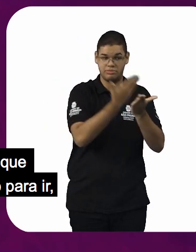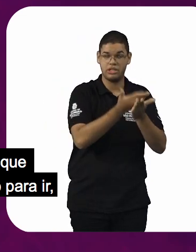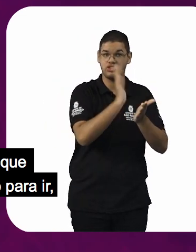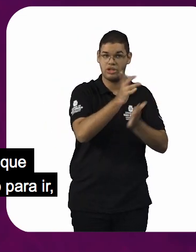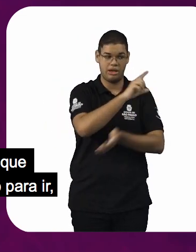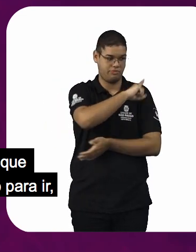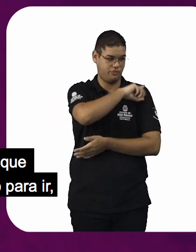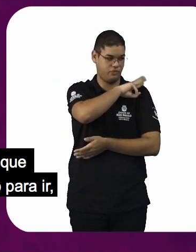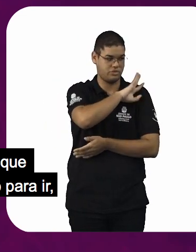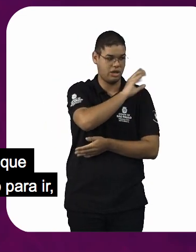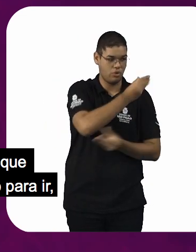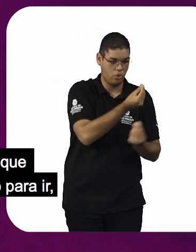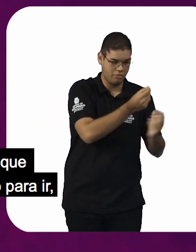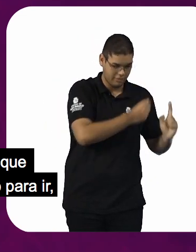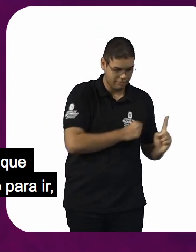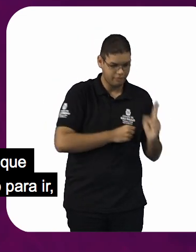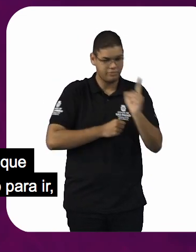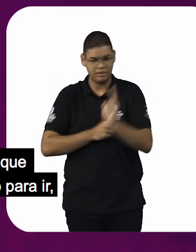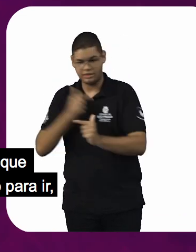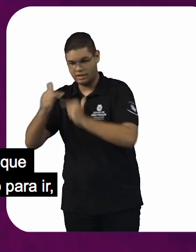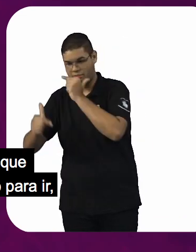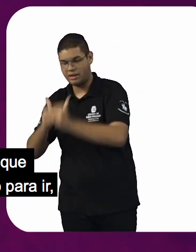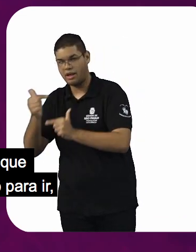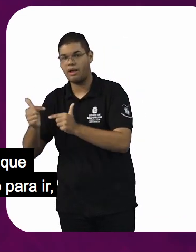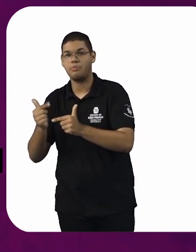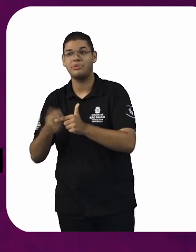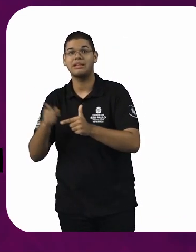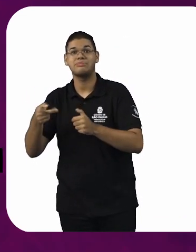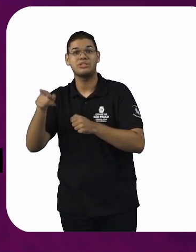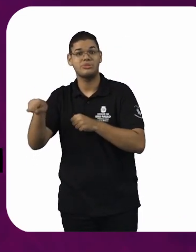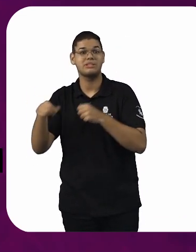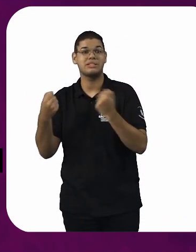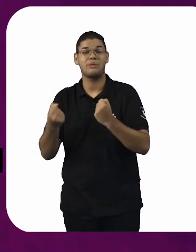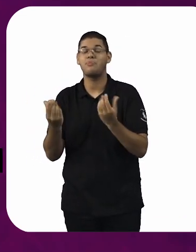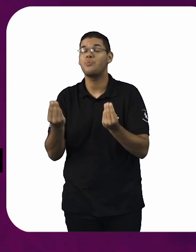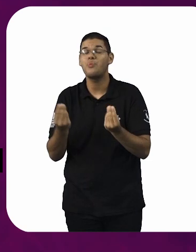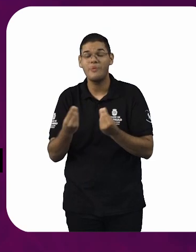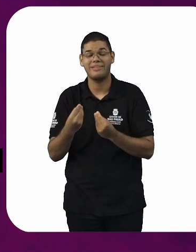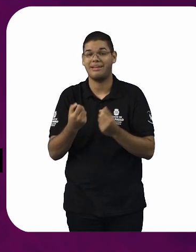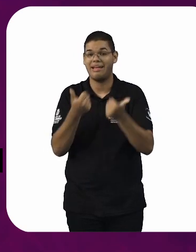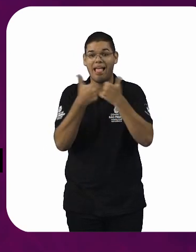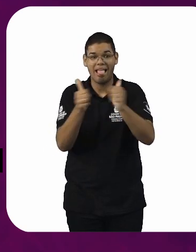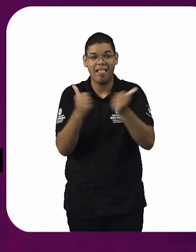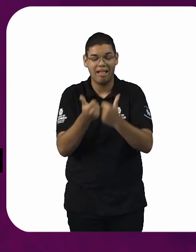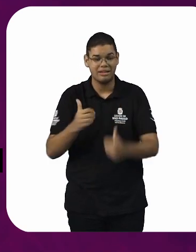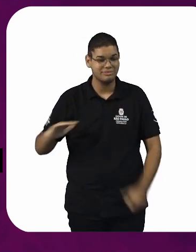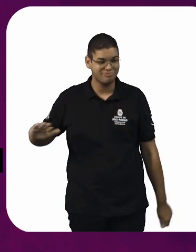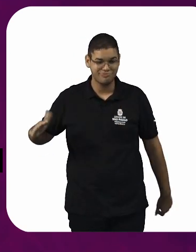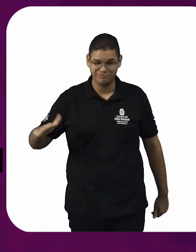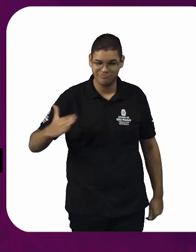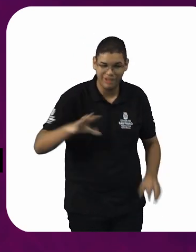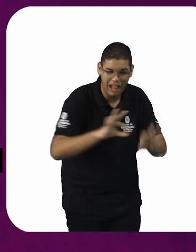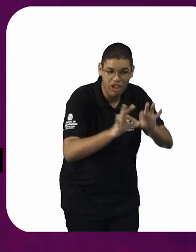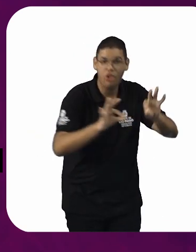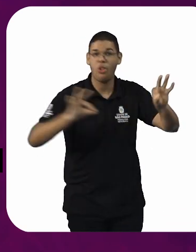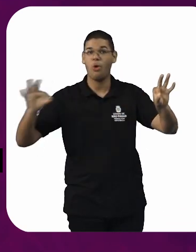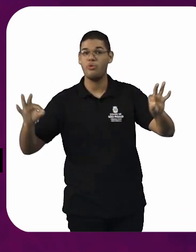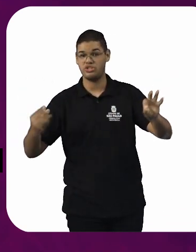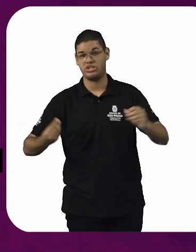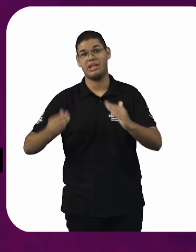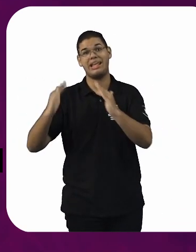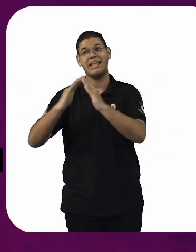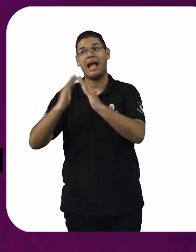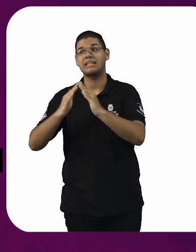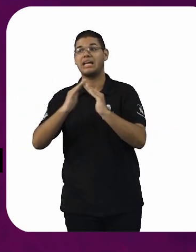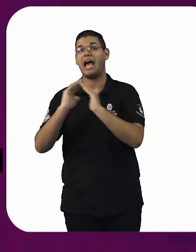né? Porque essa pessoa que passa 2 horas no trânsito para ir, mais 2 para voltar, que mora na periferia, ela está sendo